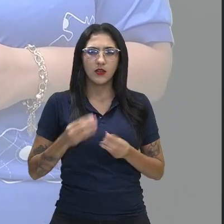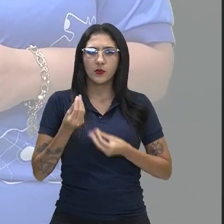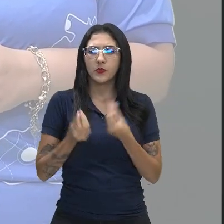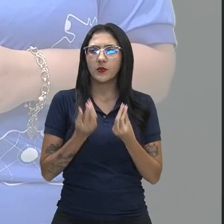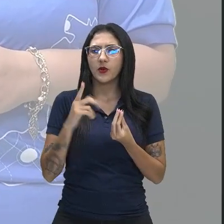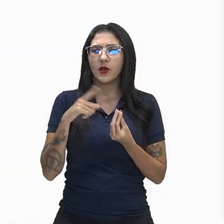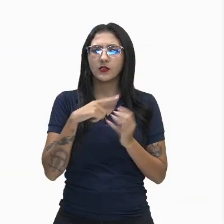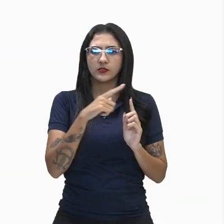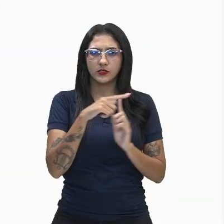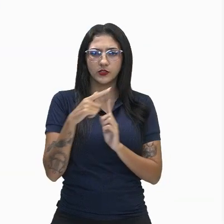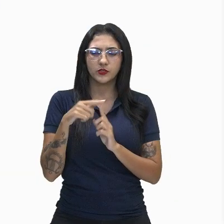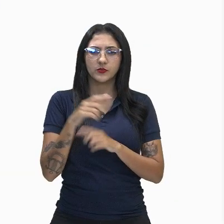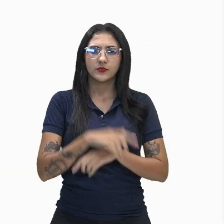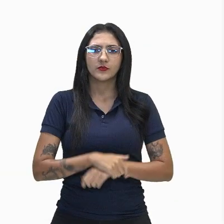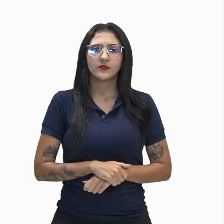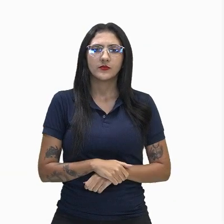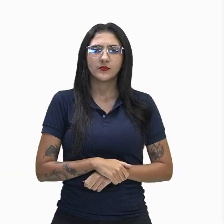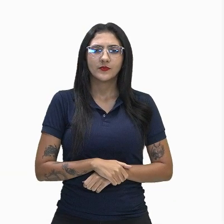desse motor.